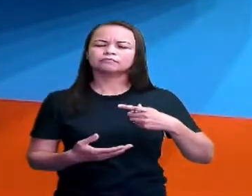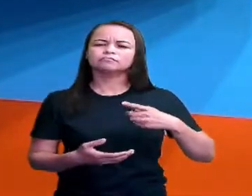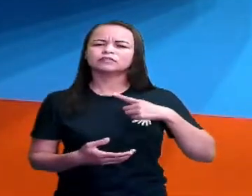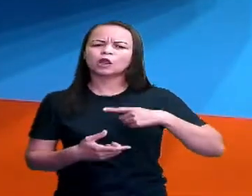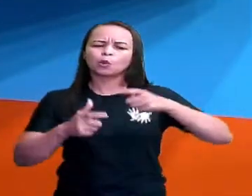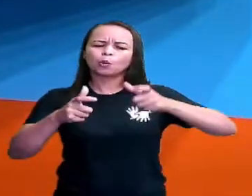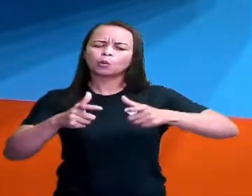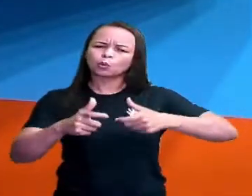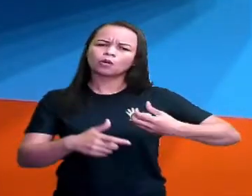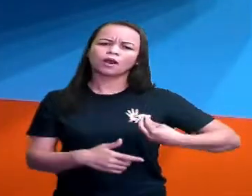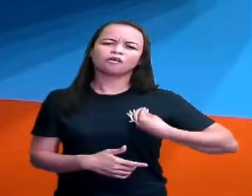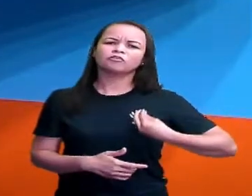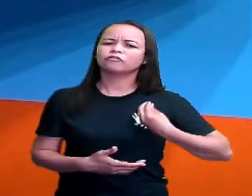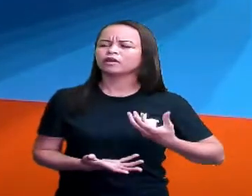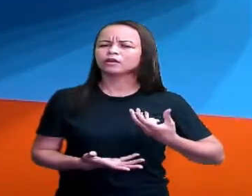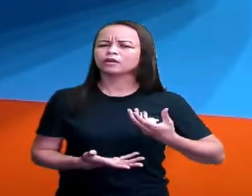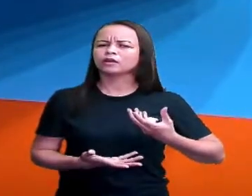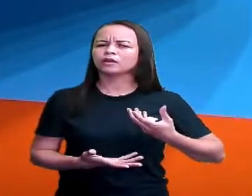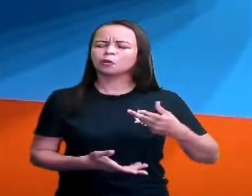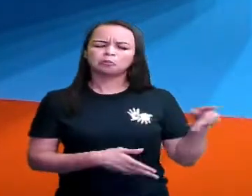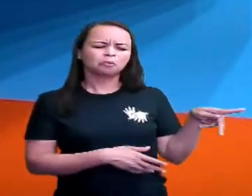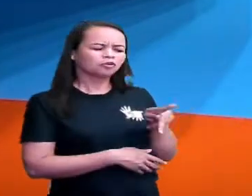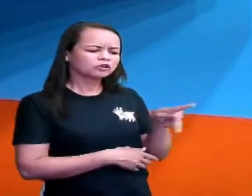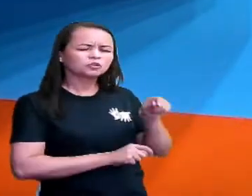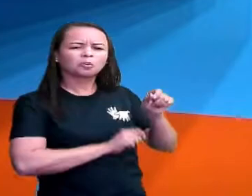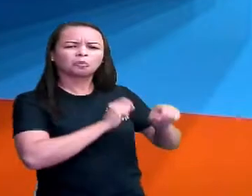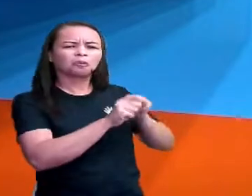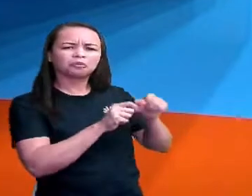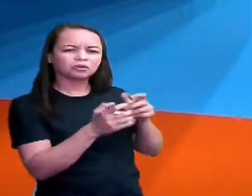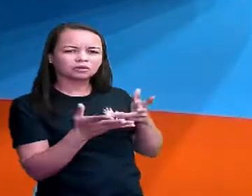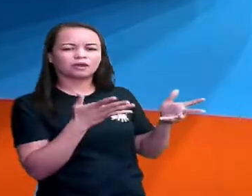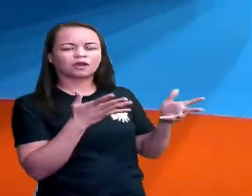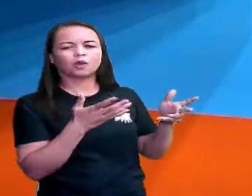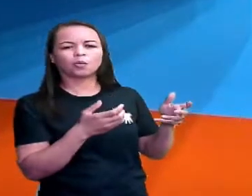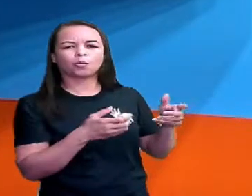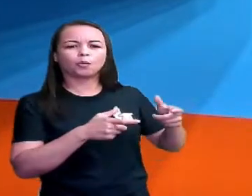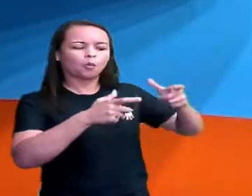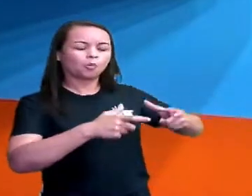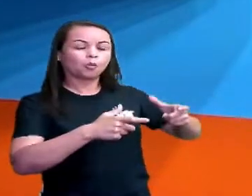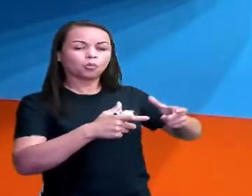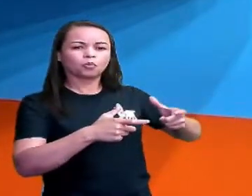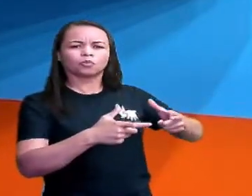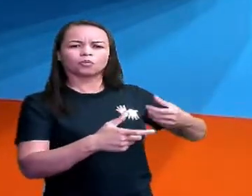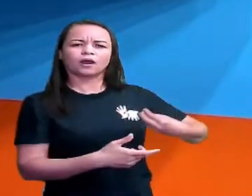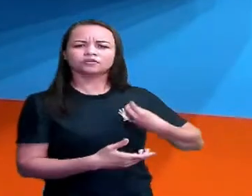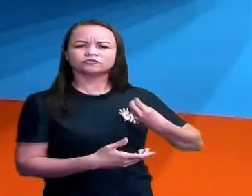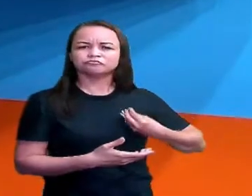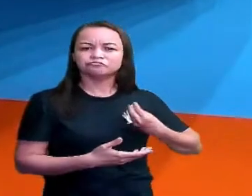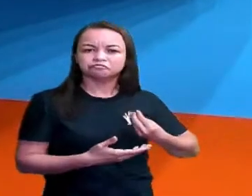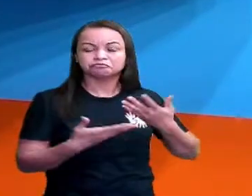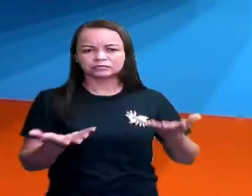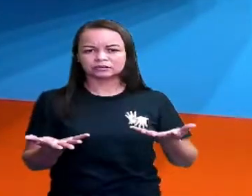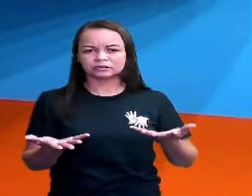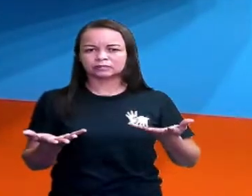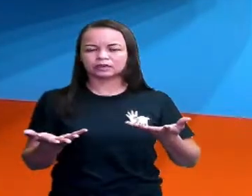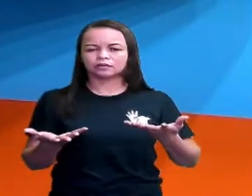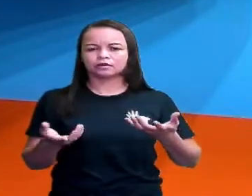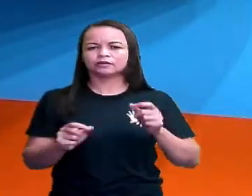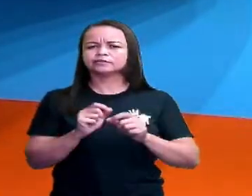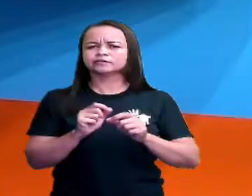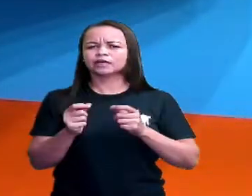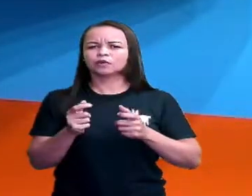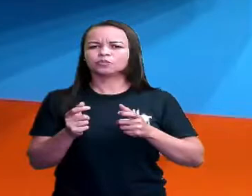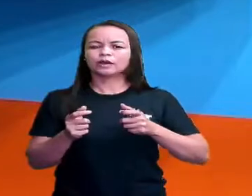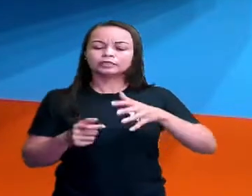me pergunta, professor, e o que vem a ser habitat? Essa palavra complicada. Habitat nada mais quer dizer do que